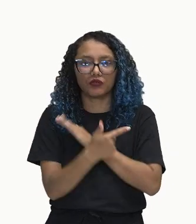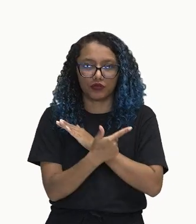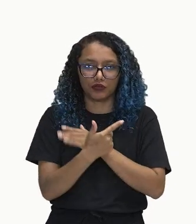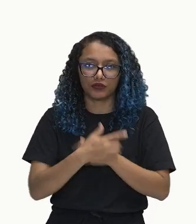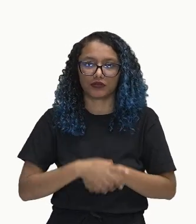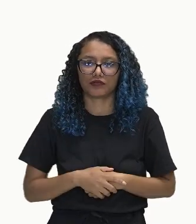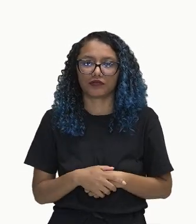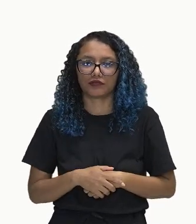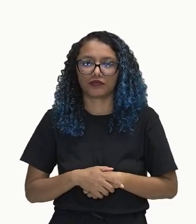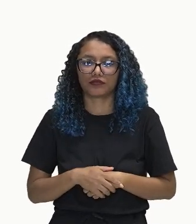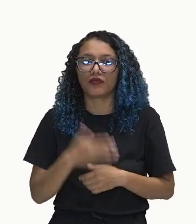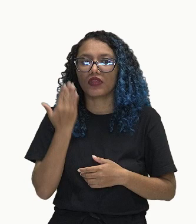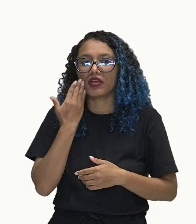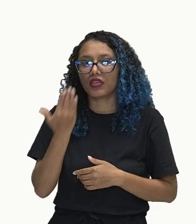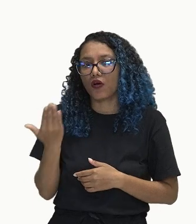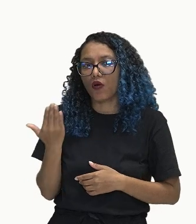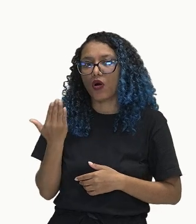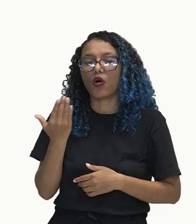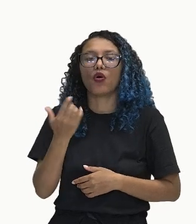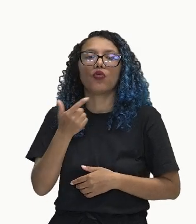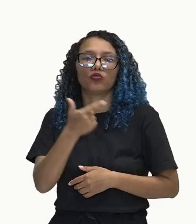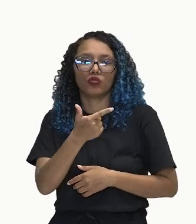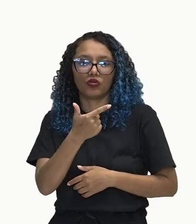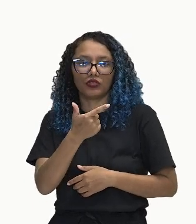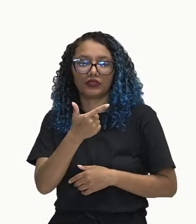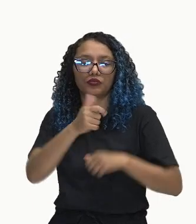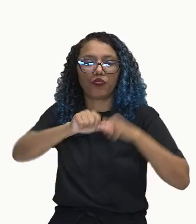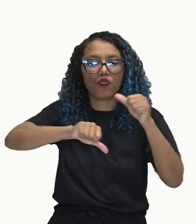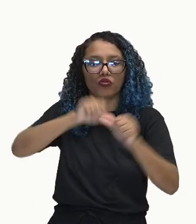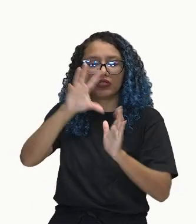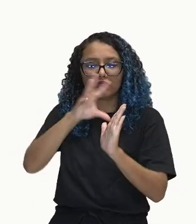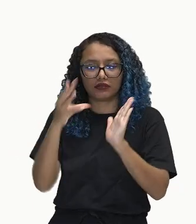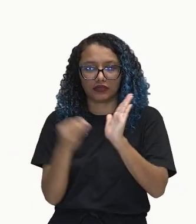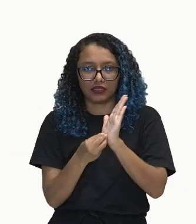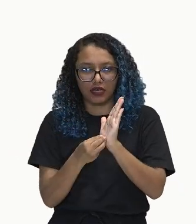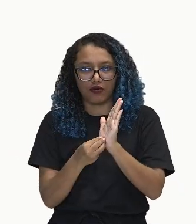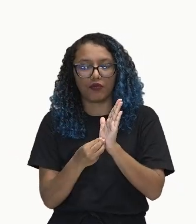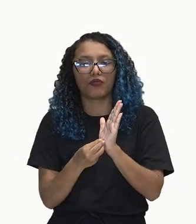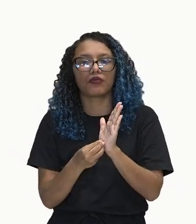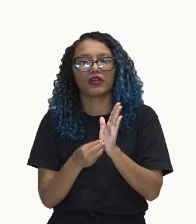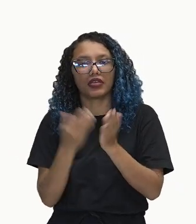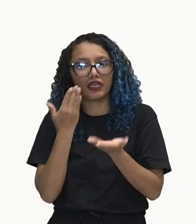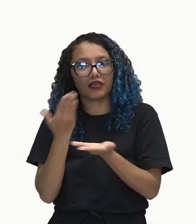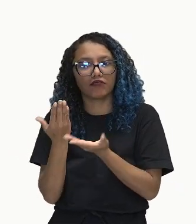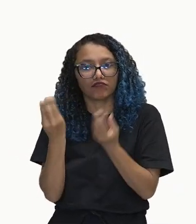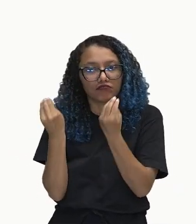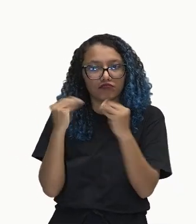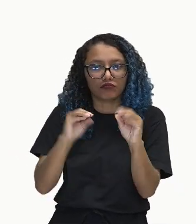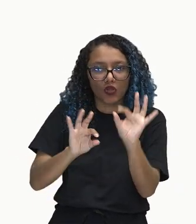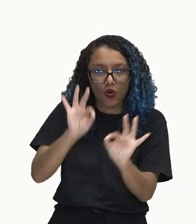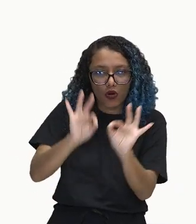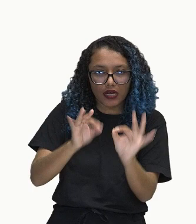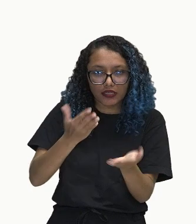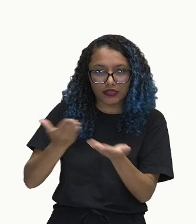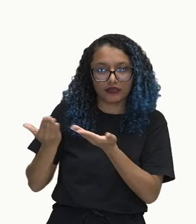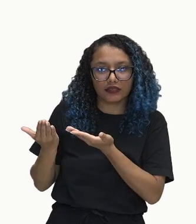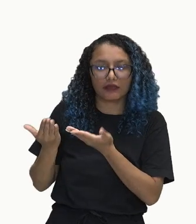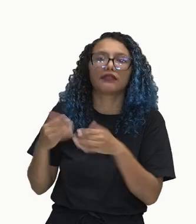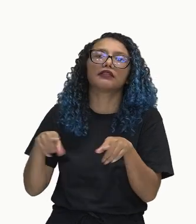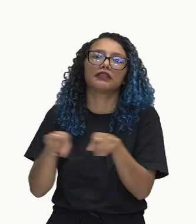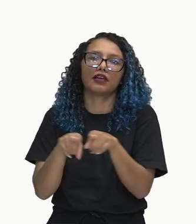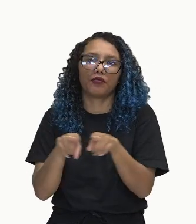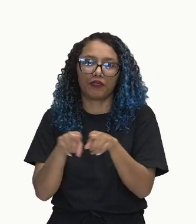está juntamente do x, trocar o seu sinal, e aí você vai colocar aqui do lado esquerdo. Ou